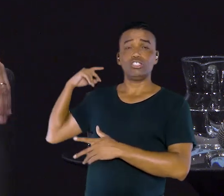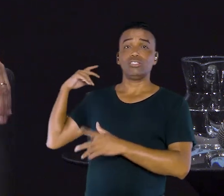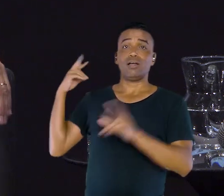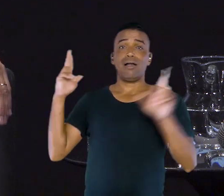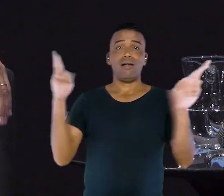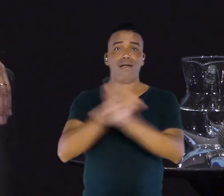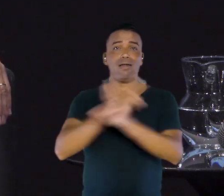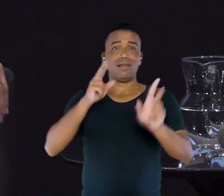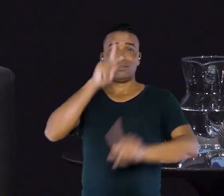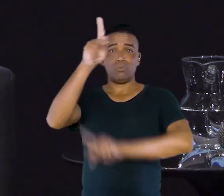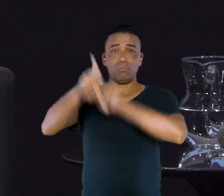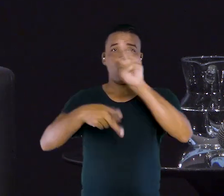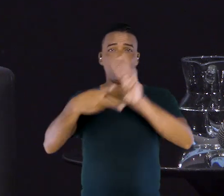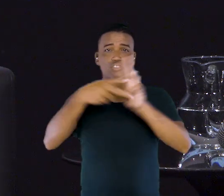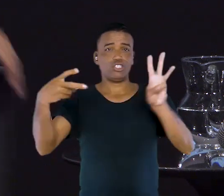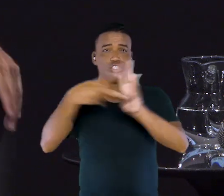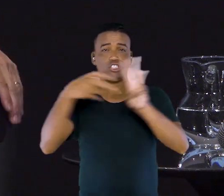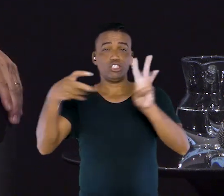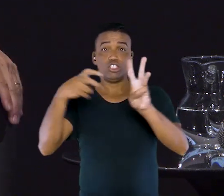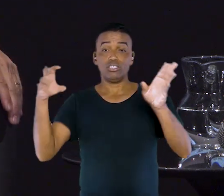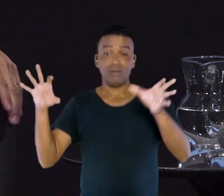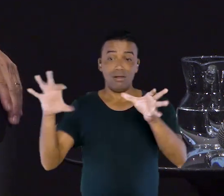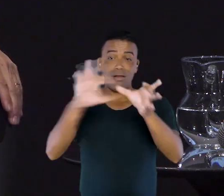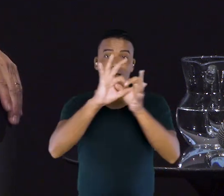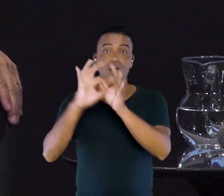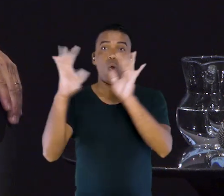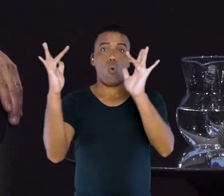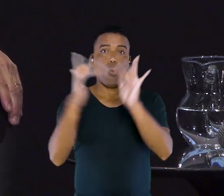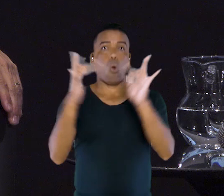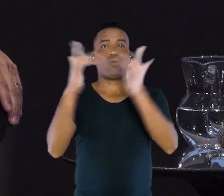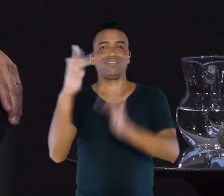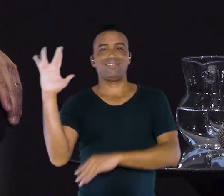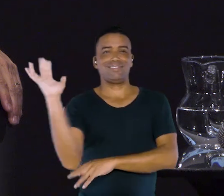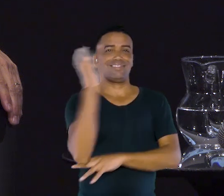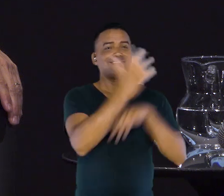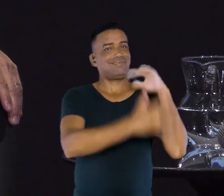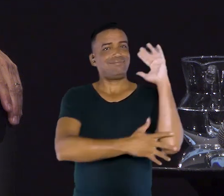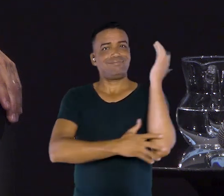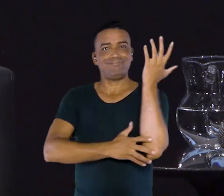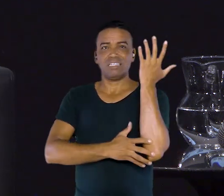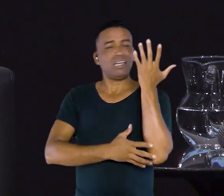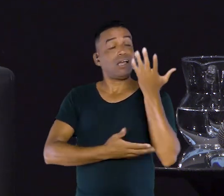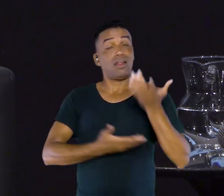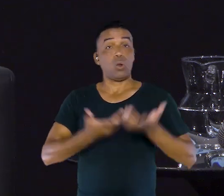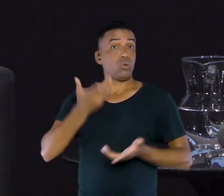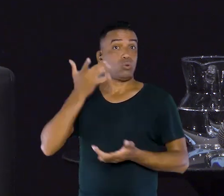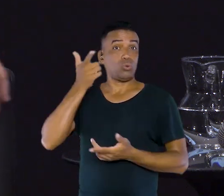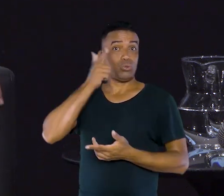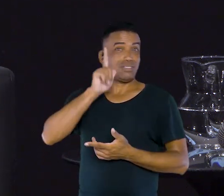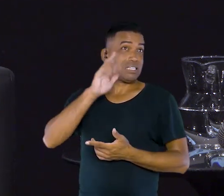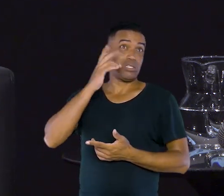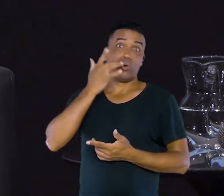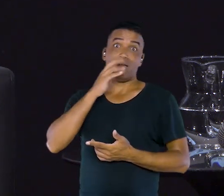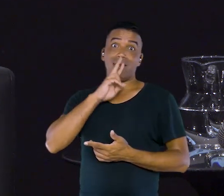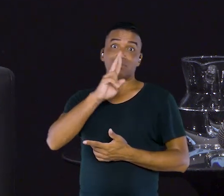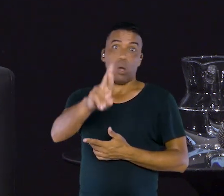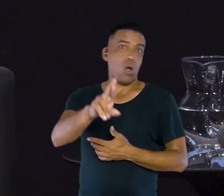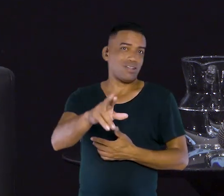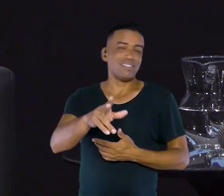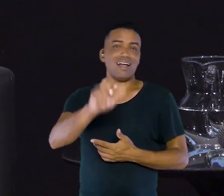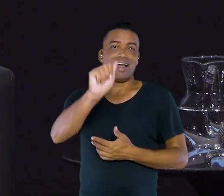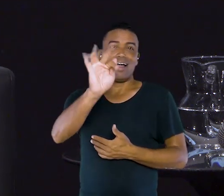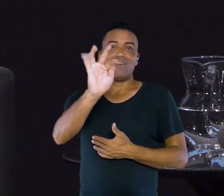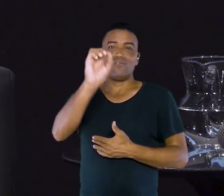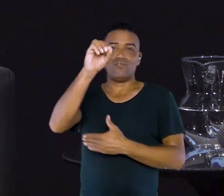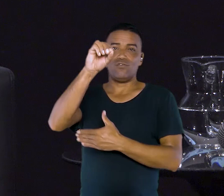dos povos originários, dos povos indígenas com a natureza, né? Então, não sei se eu te respondo, Afonso, mas a gente tem